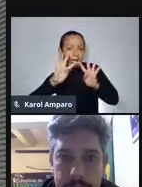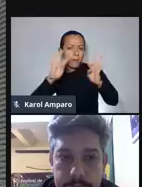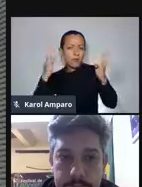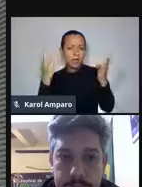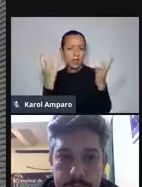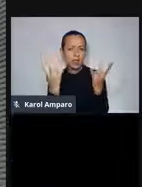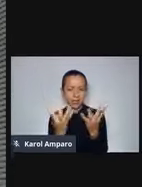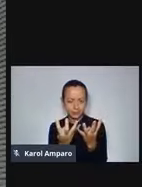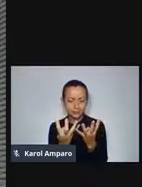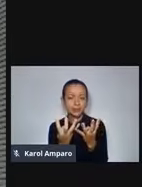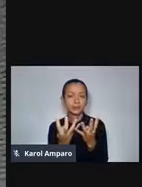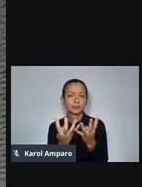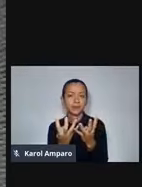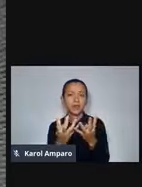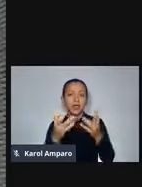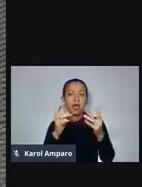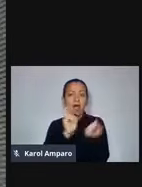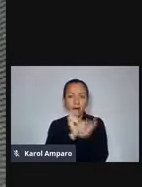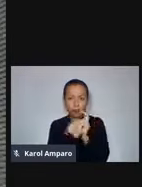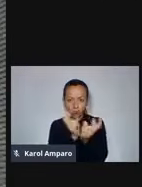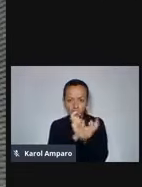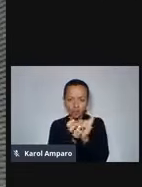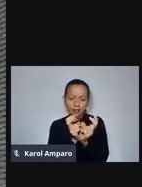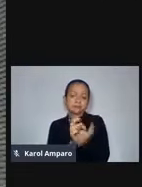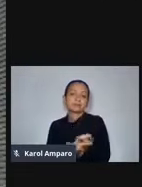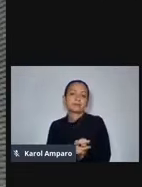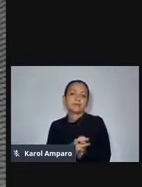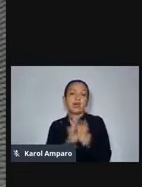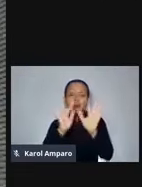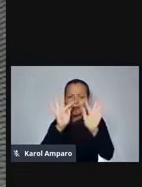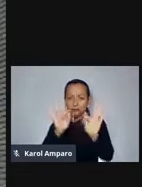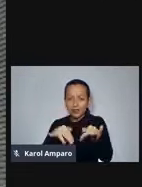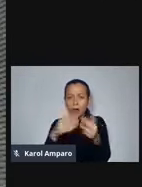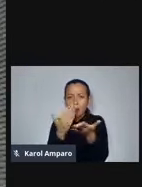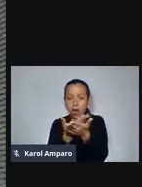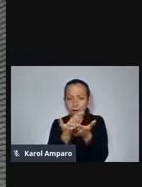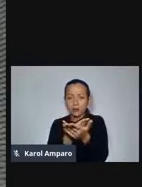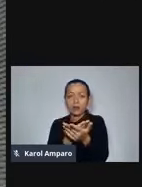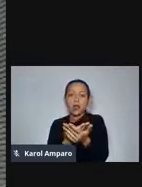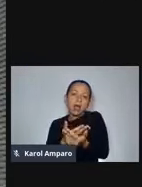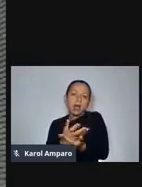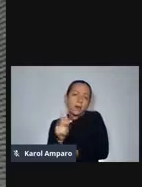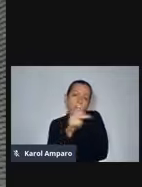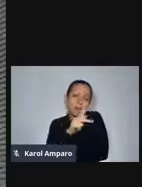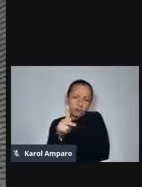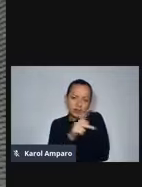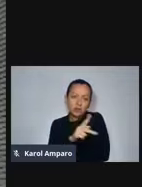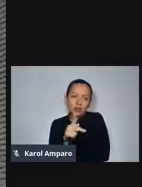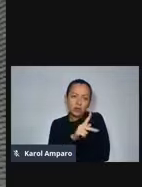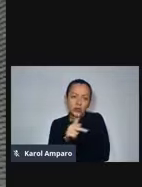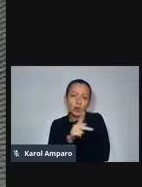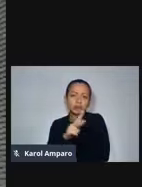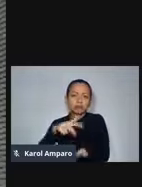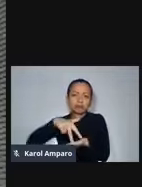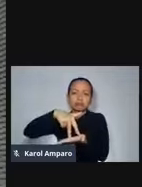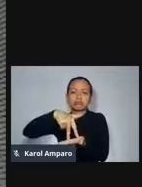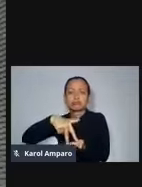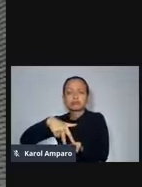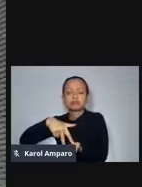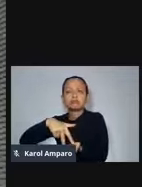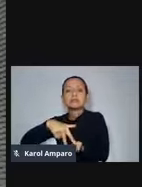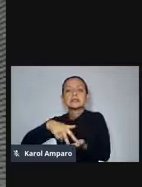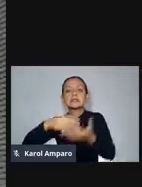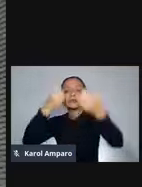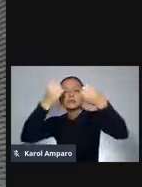sentados, né? No final de uma aula, por exemplo, o mestre, o professor, está lá nos dando informações referentes àquilo